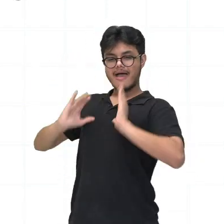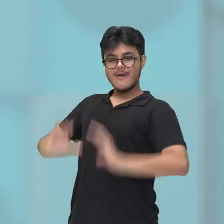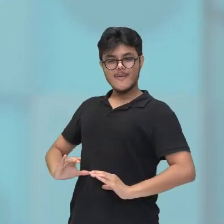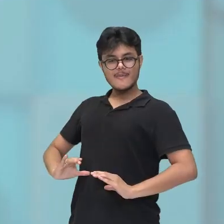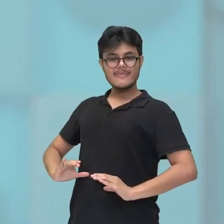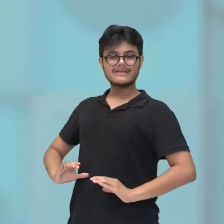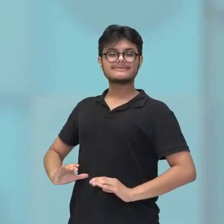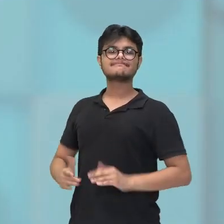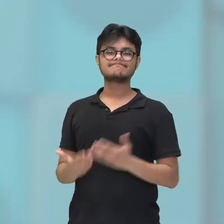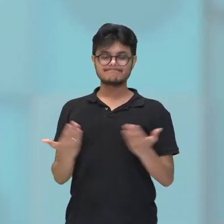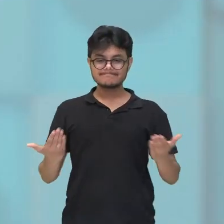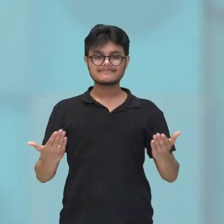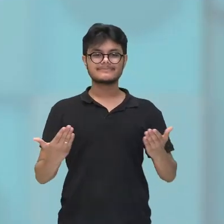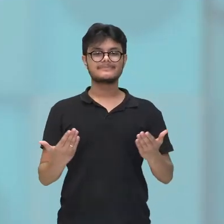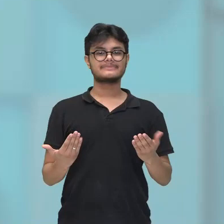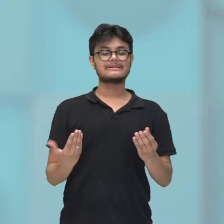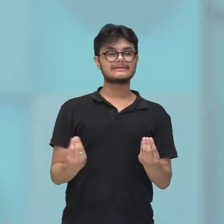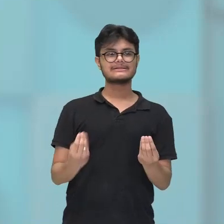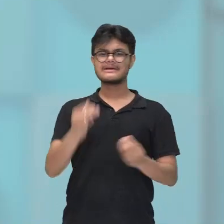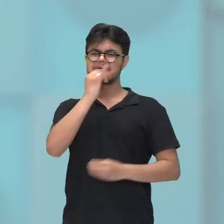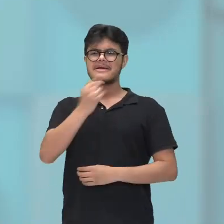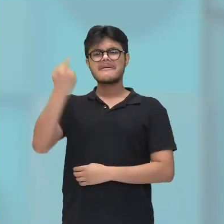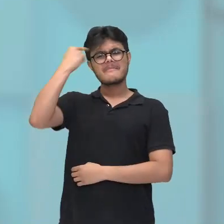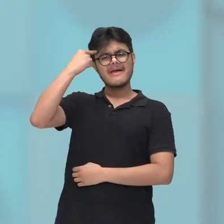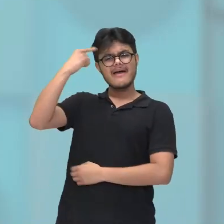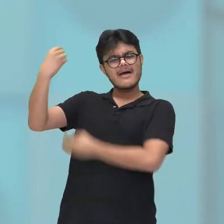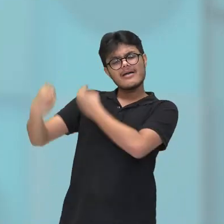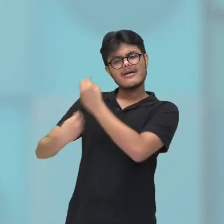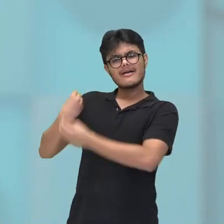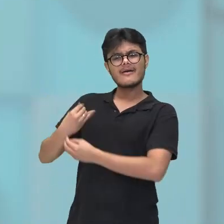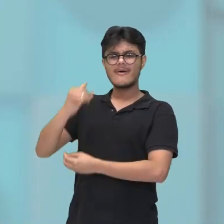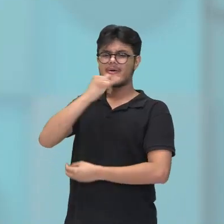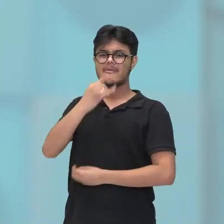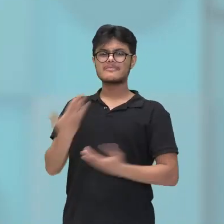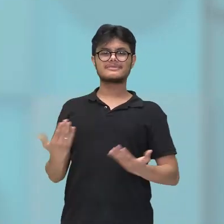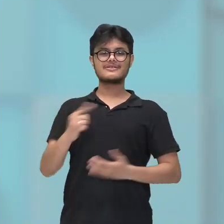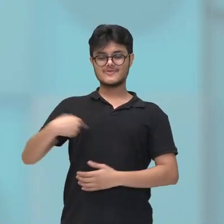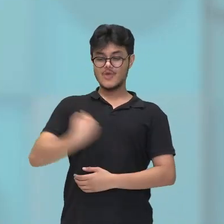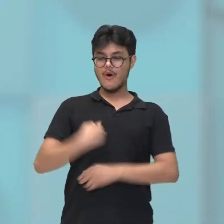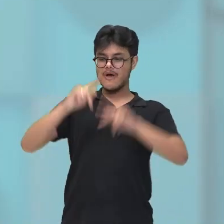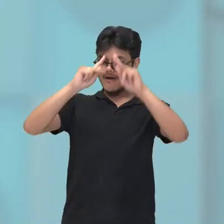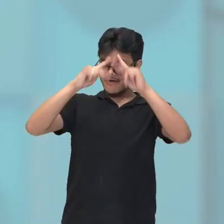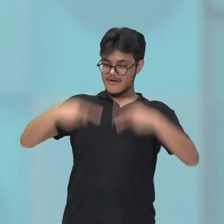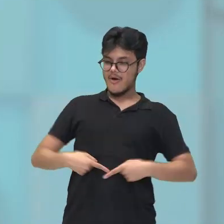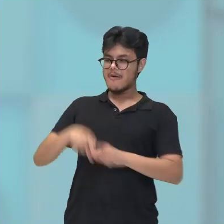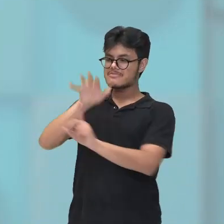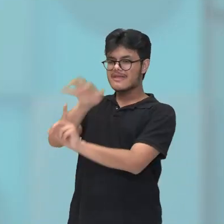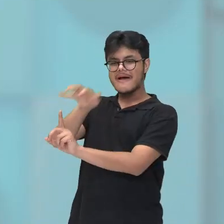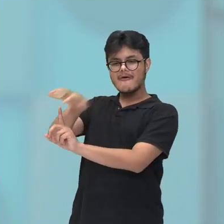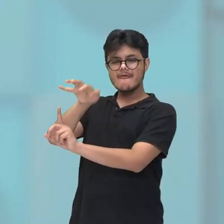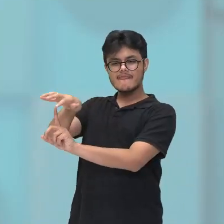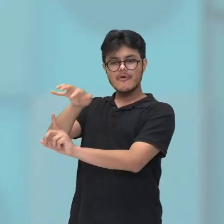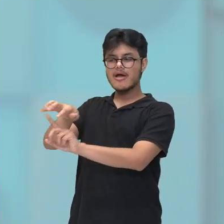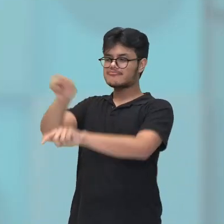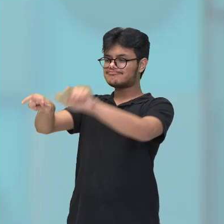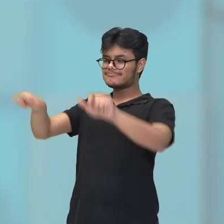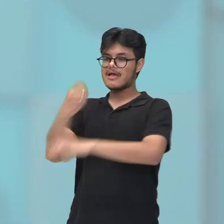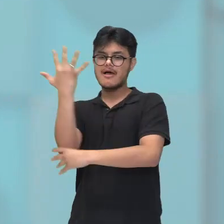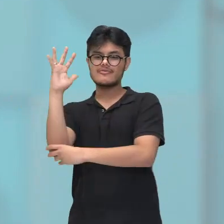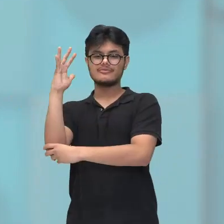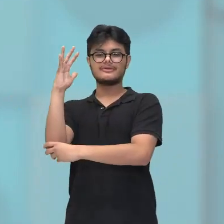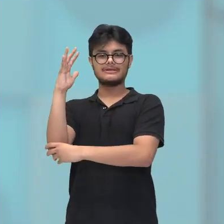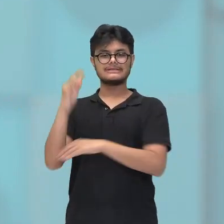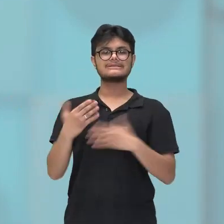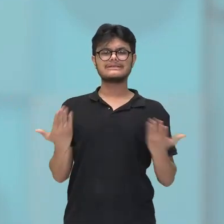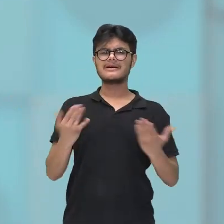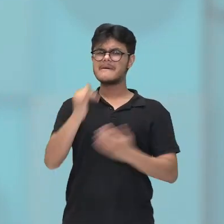não humanos, ela nos faz refletir sobre essas ações que nós podemos ter, justamente porque quando